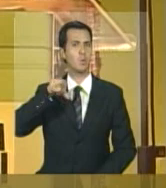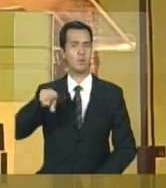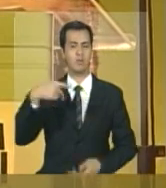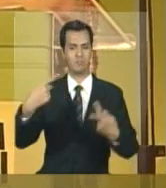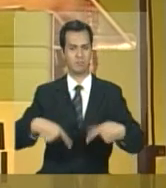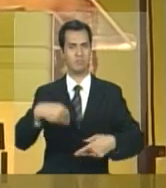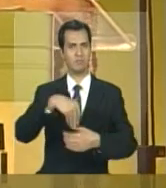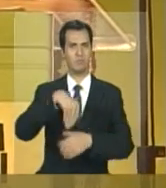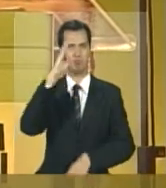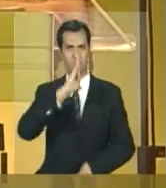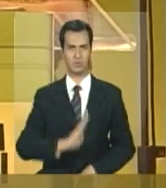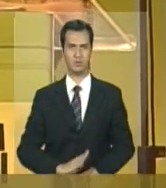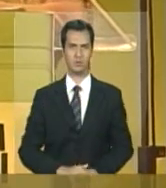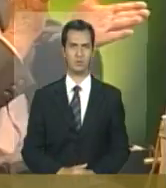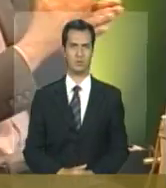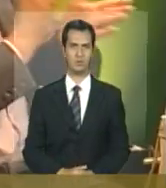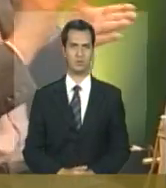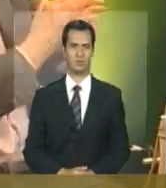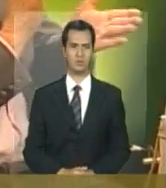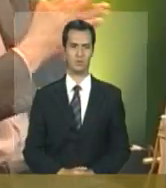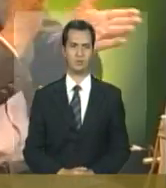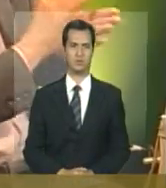Brasil.